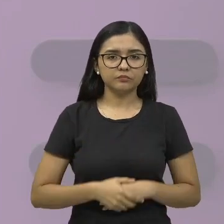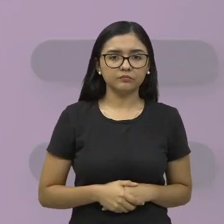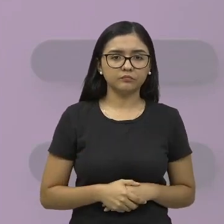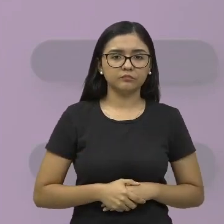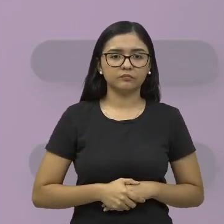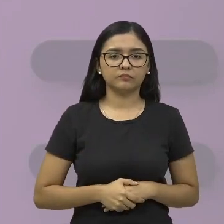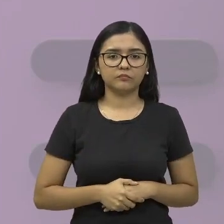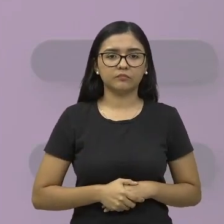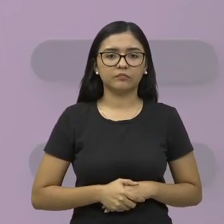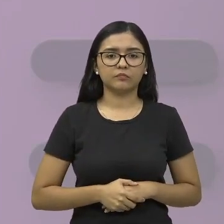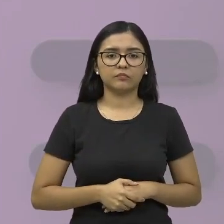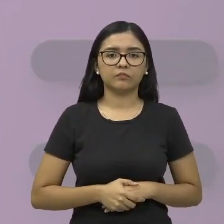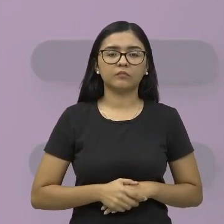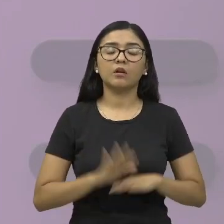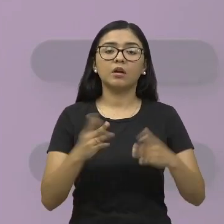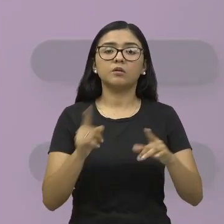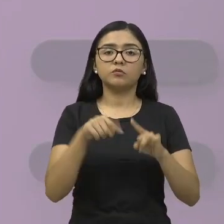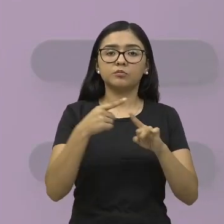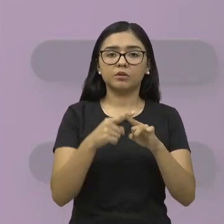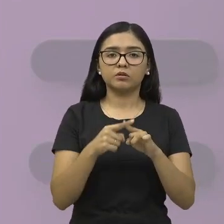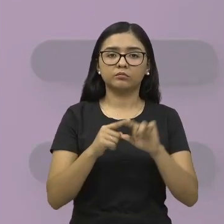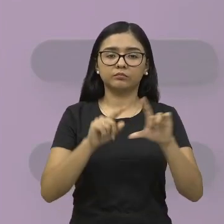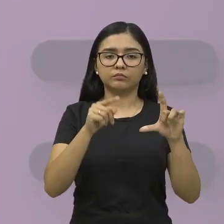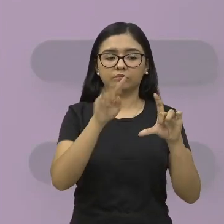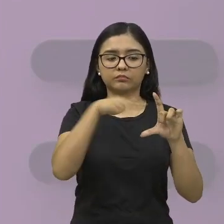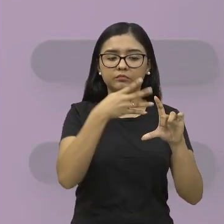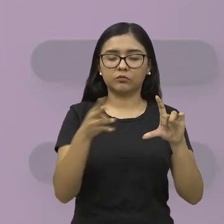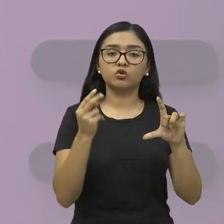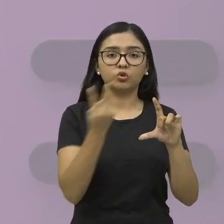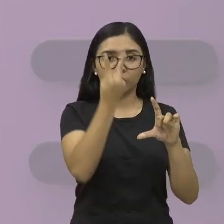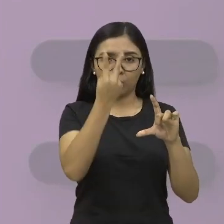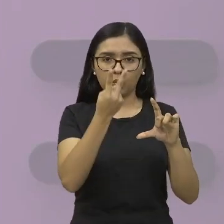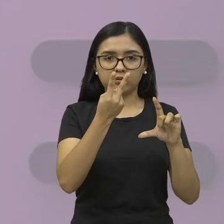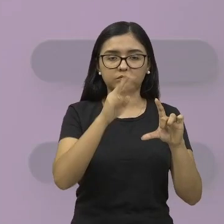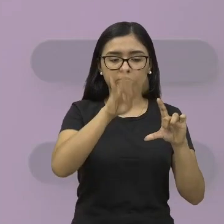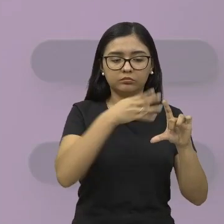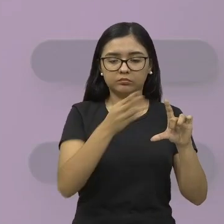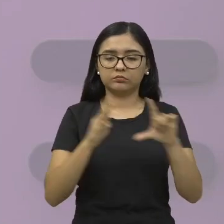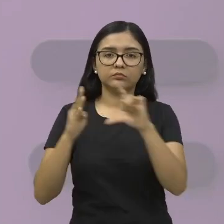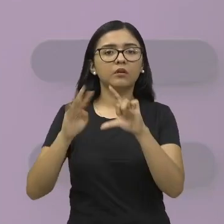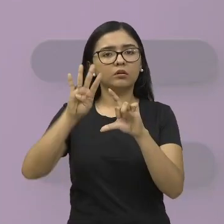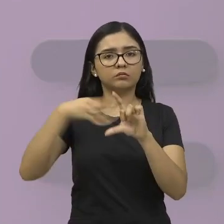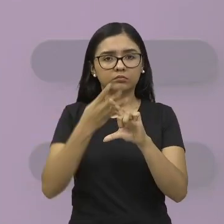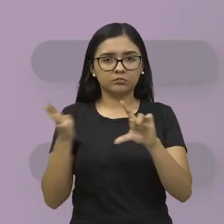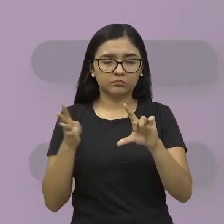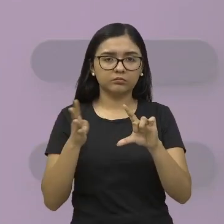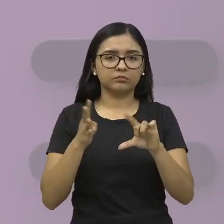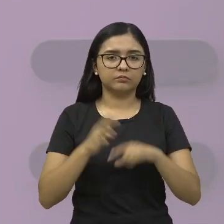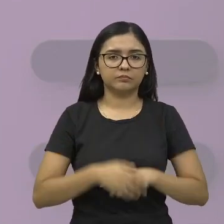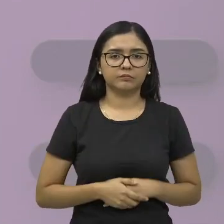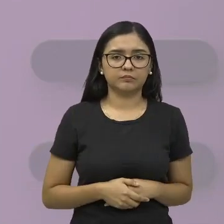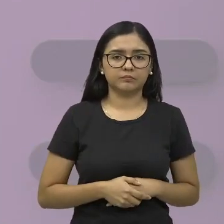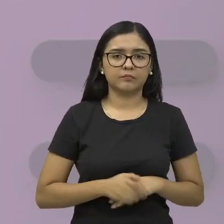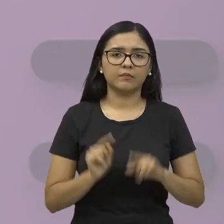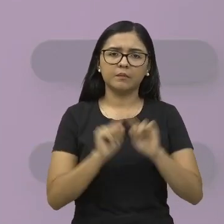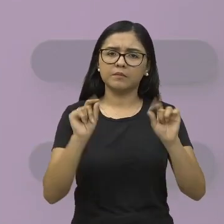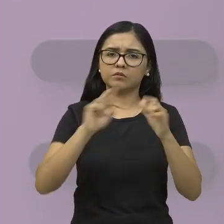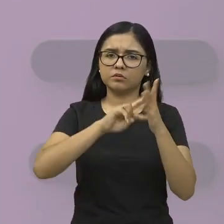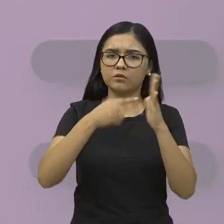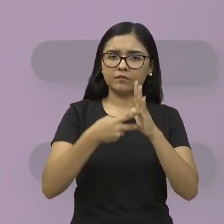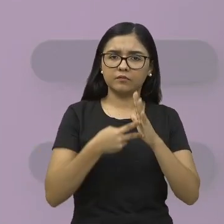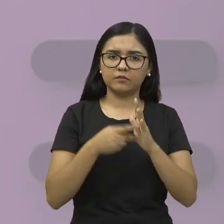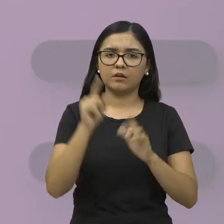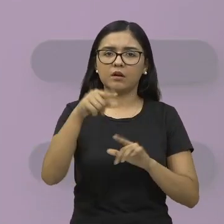de existência entre a multiplicação de duas matrizes, tá? A condição de existência nada mais é do que